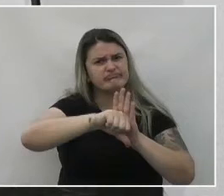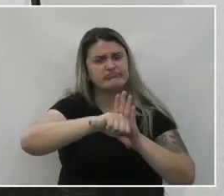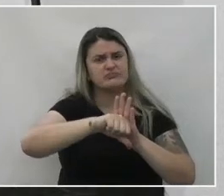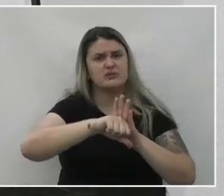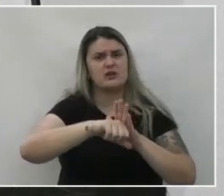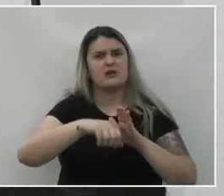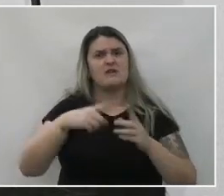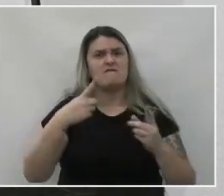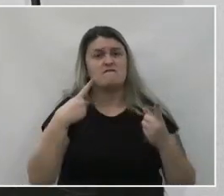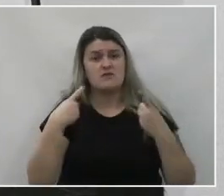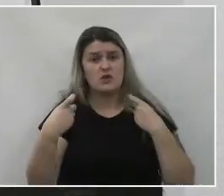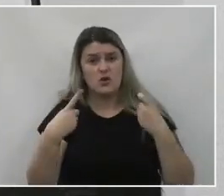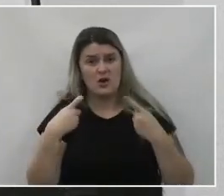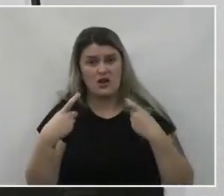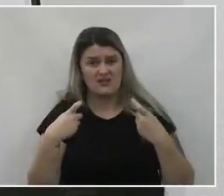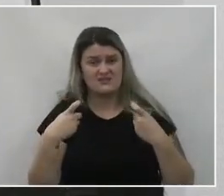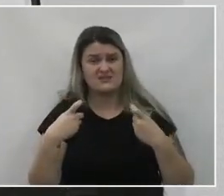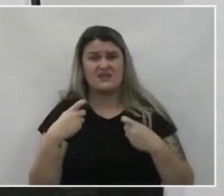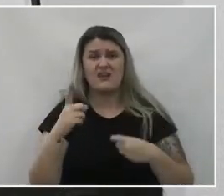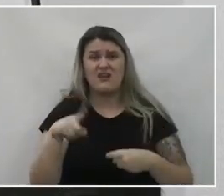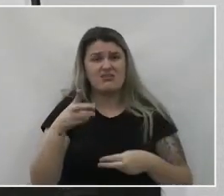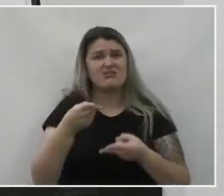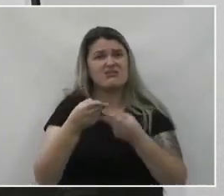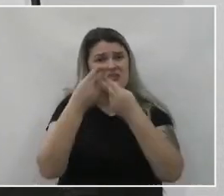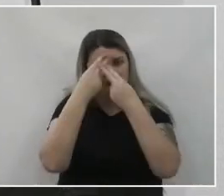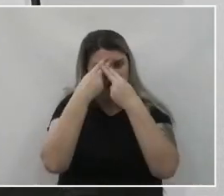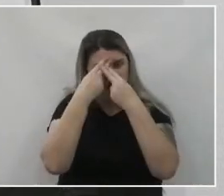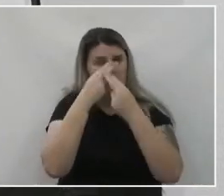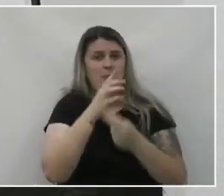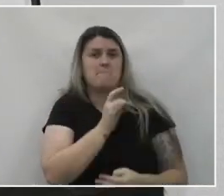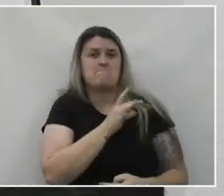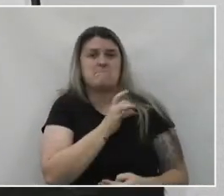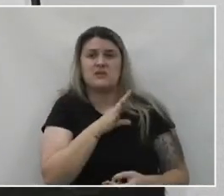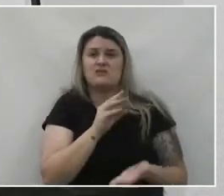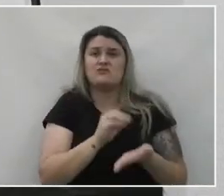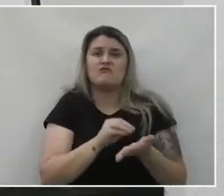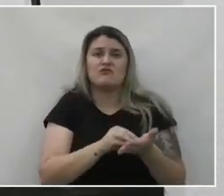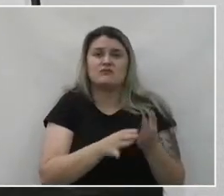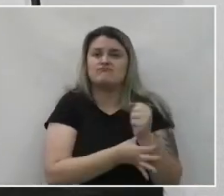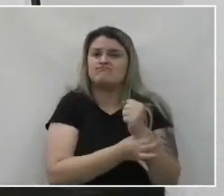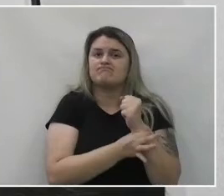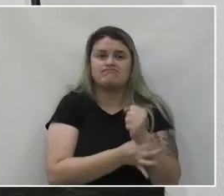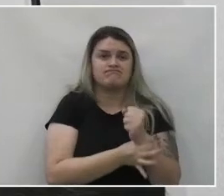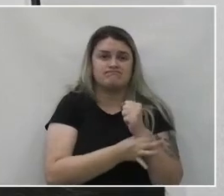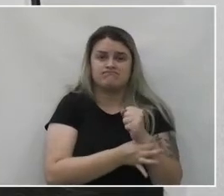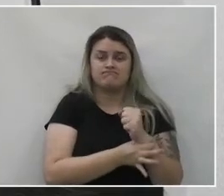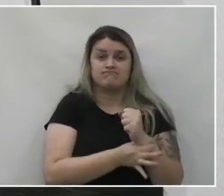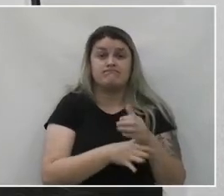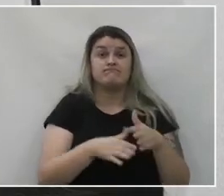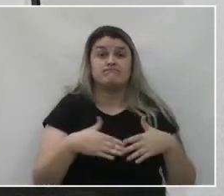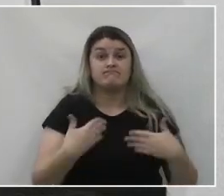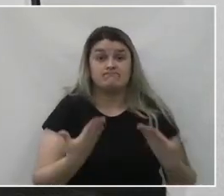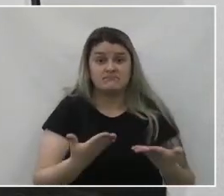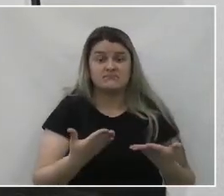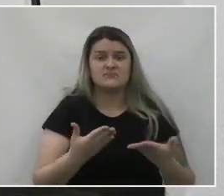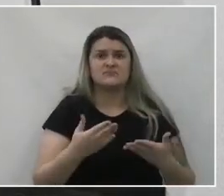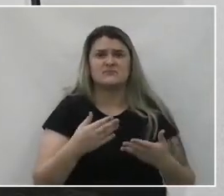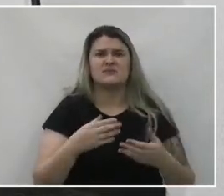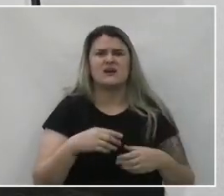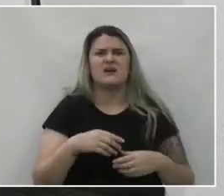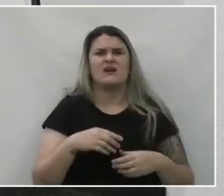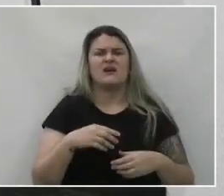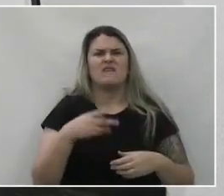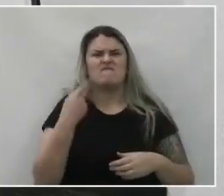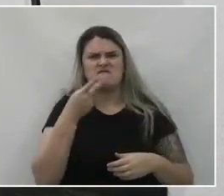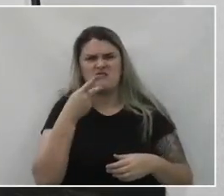uma violência dessa causa na vida é trauma, medo e insegurança. Apesar de causar espanto uma fala